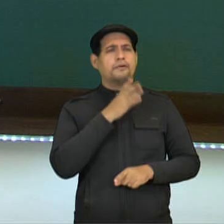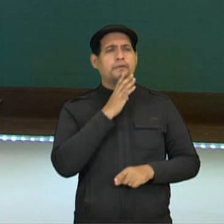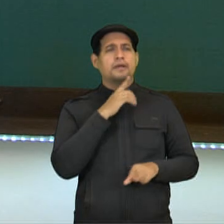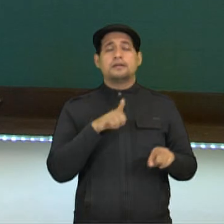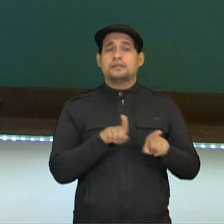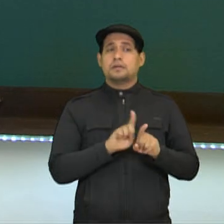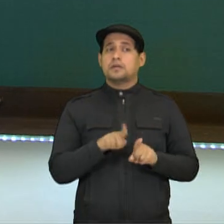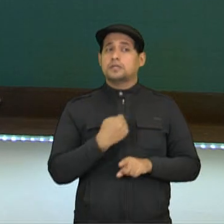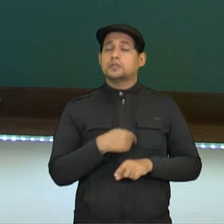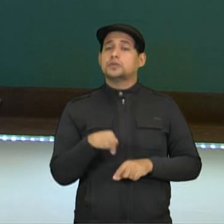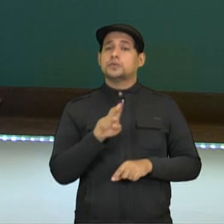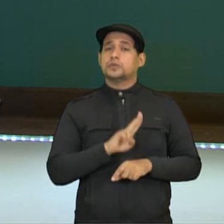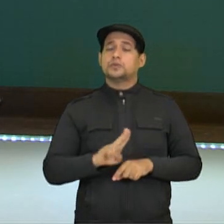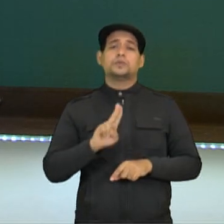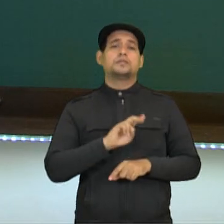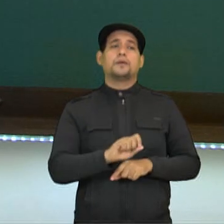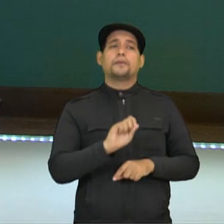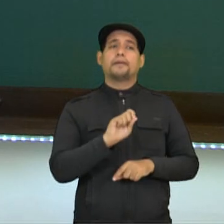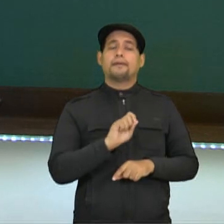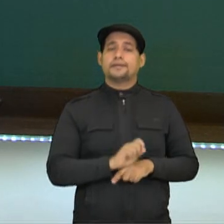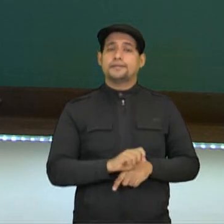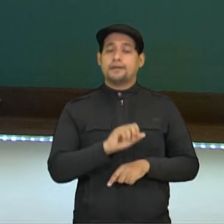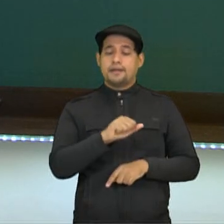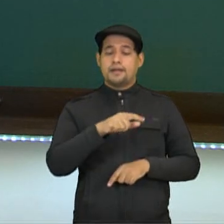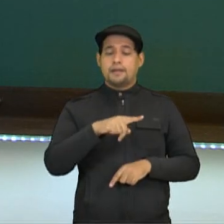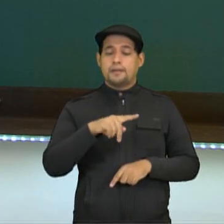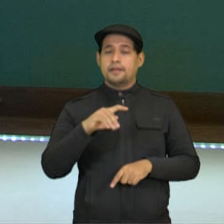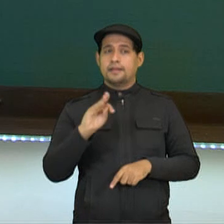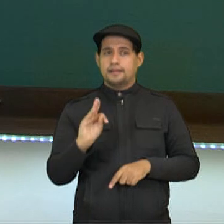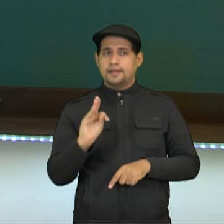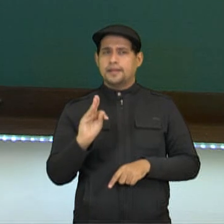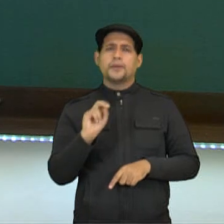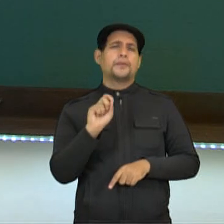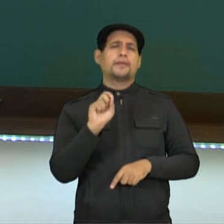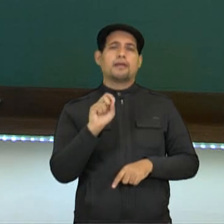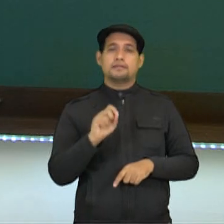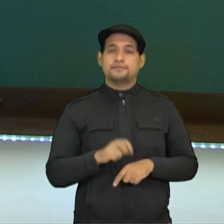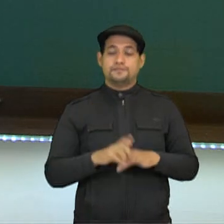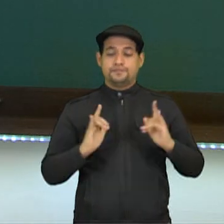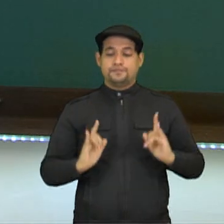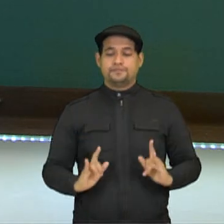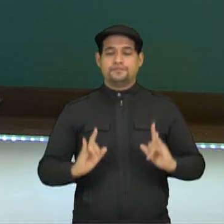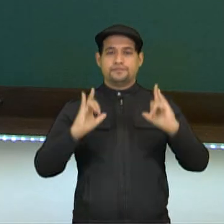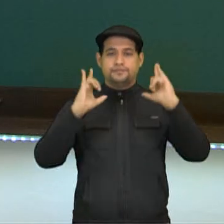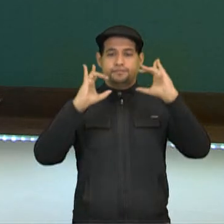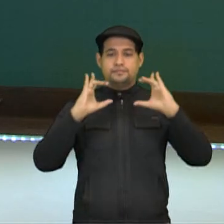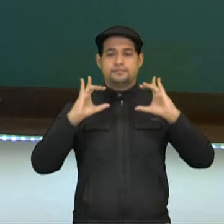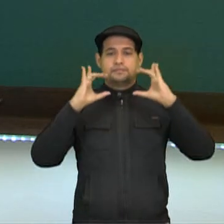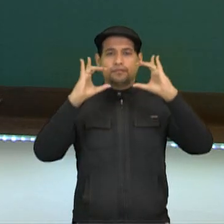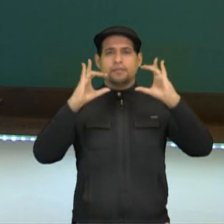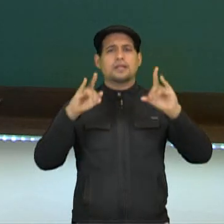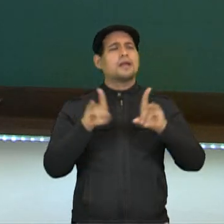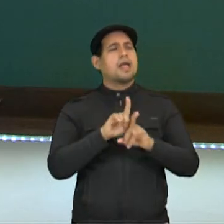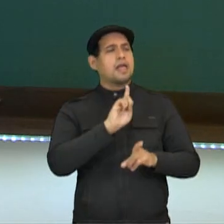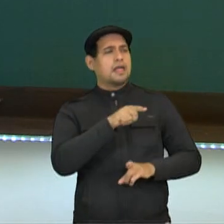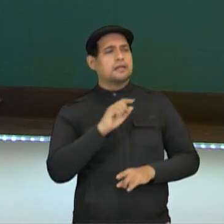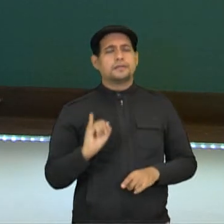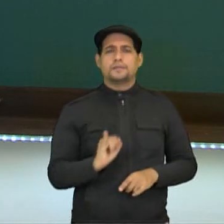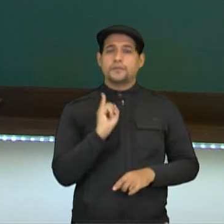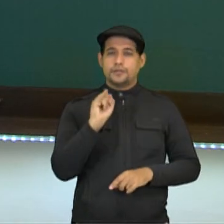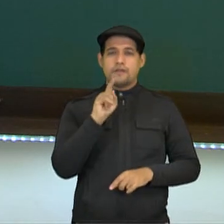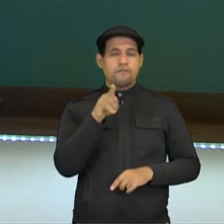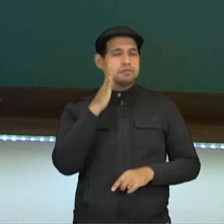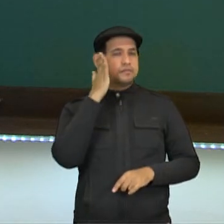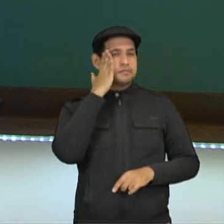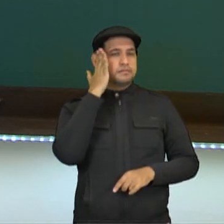nós também usamos aqui, né? O APT, o apartment. Então, é bem importante